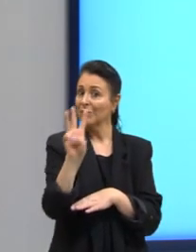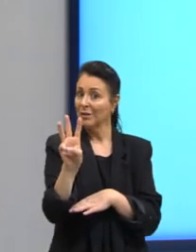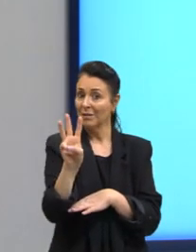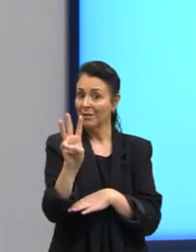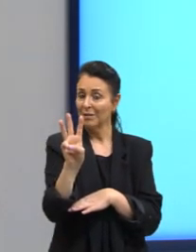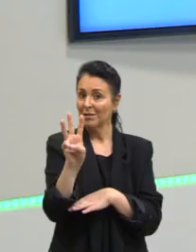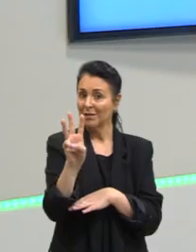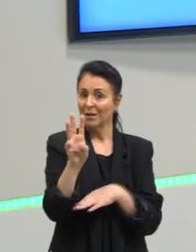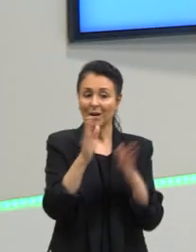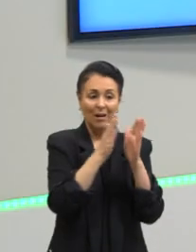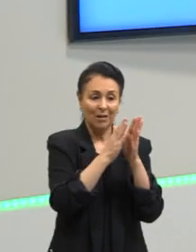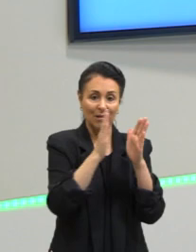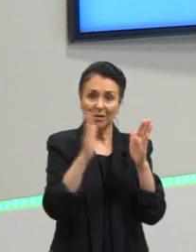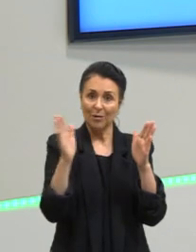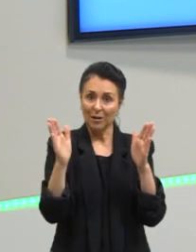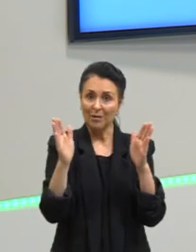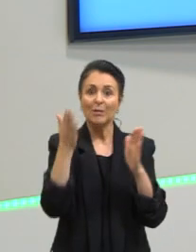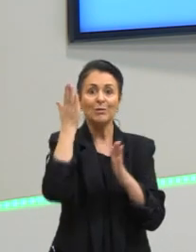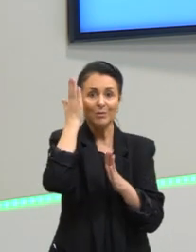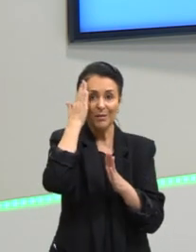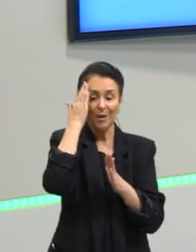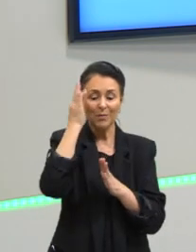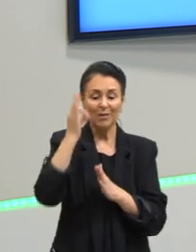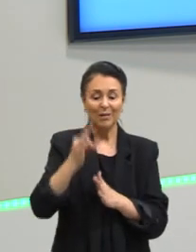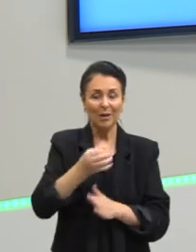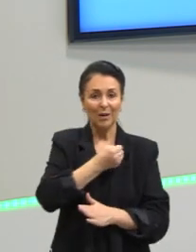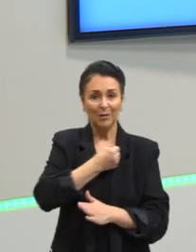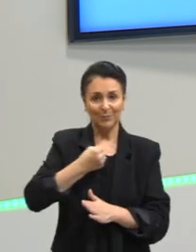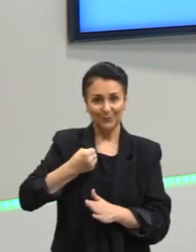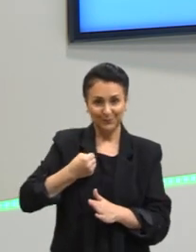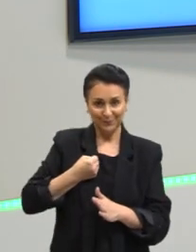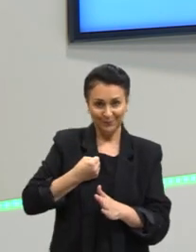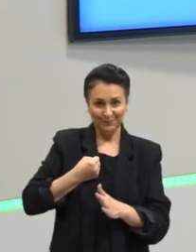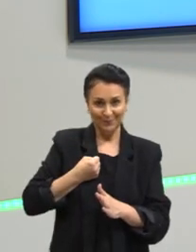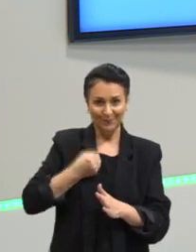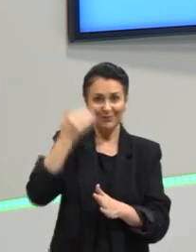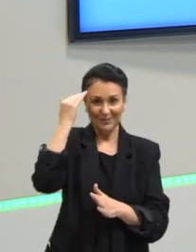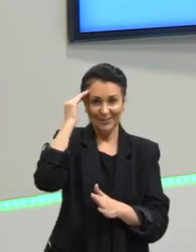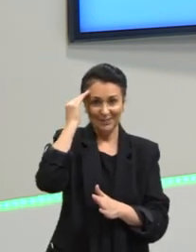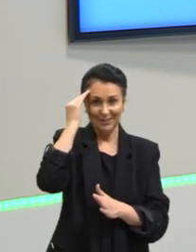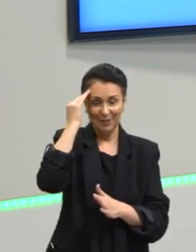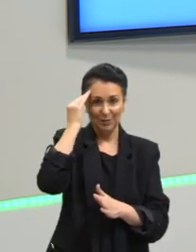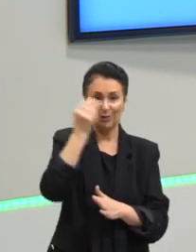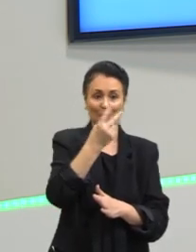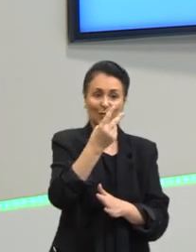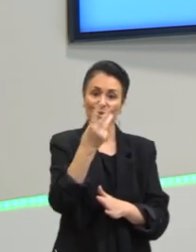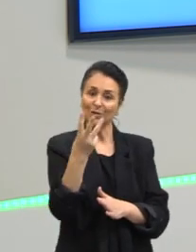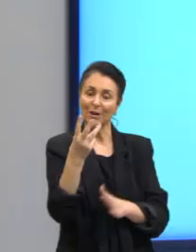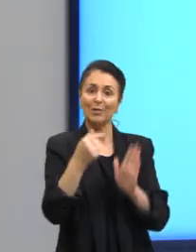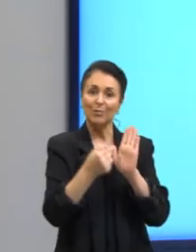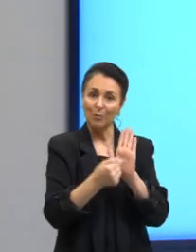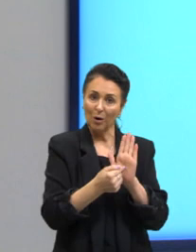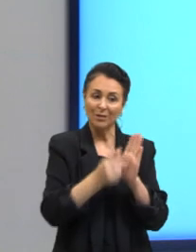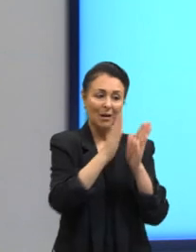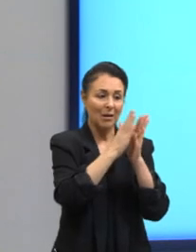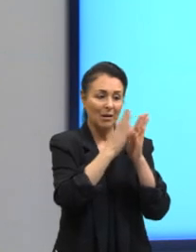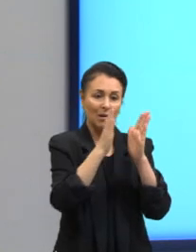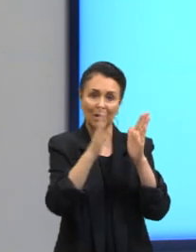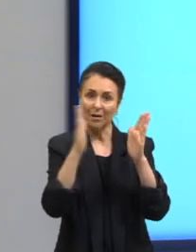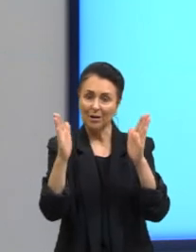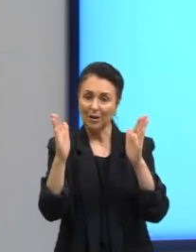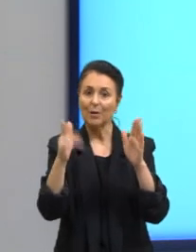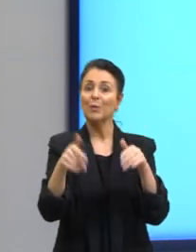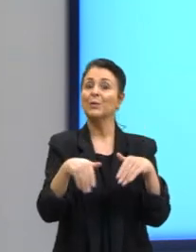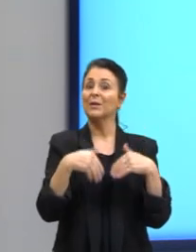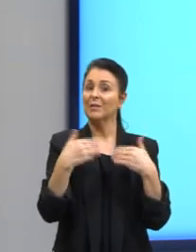prever o próximo as próximas dois números em função desse periódica e o período ser 23 logo logo trata-se